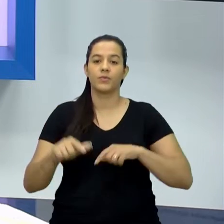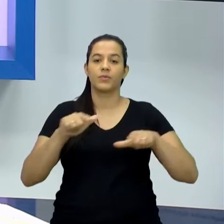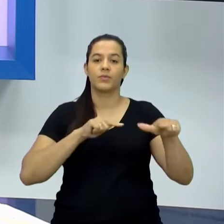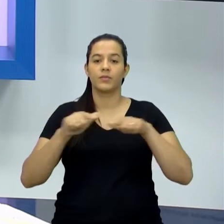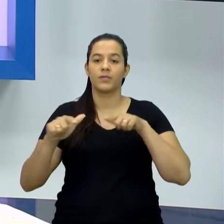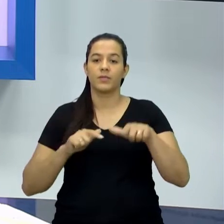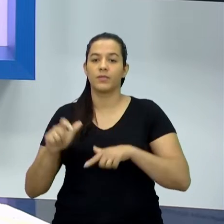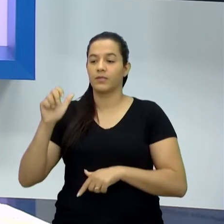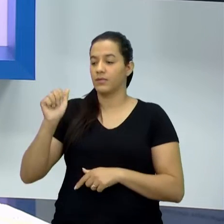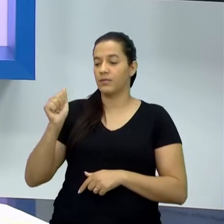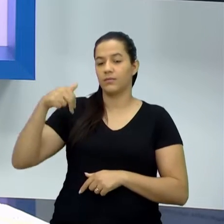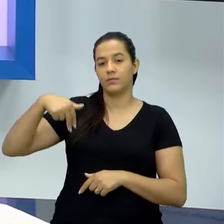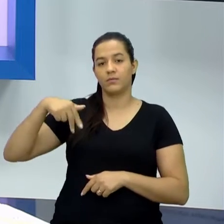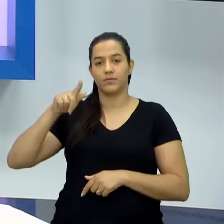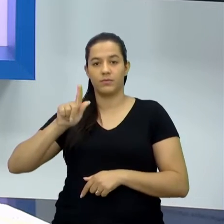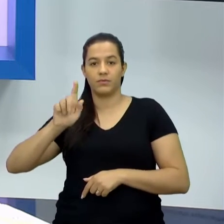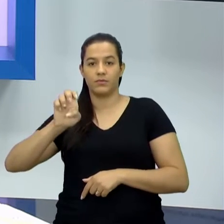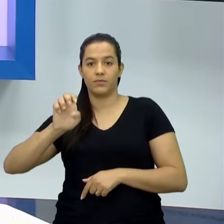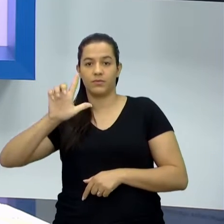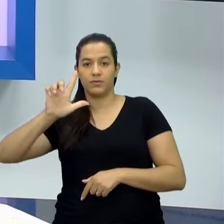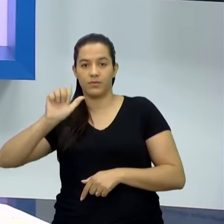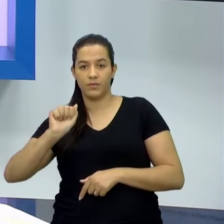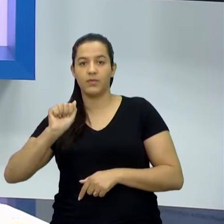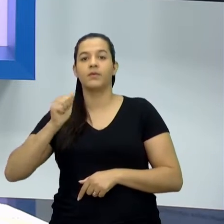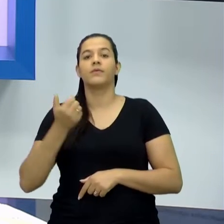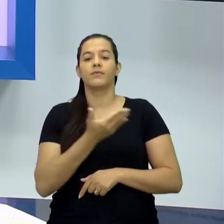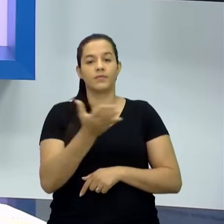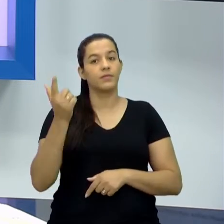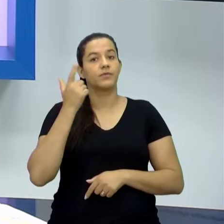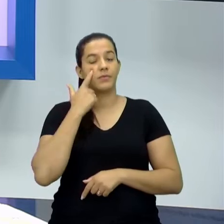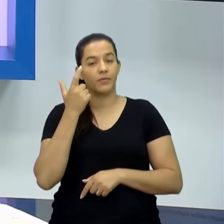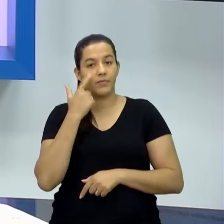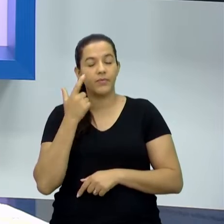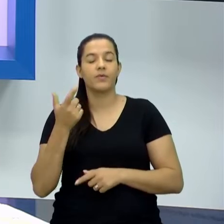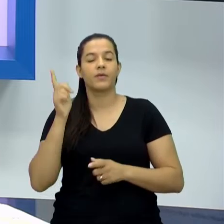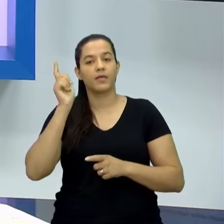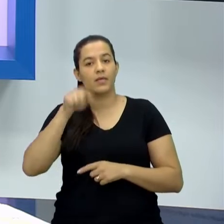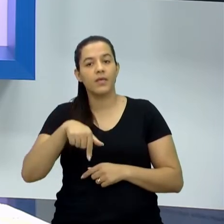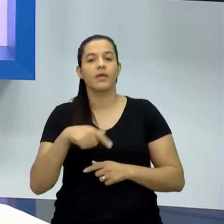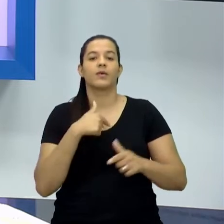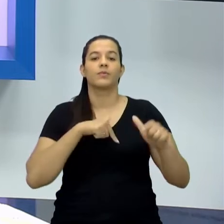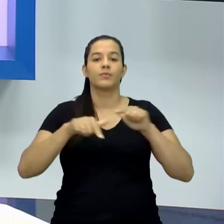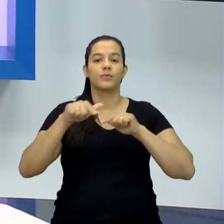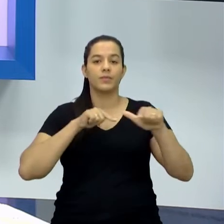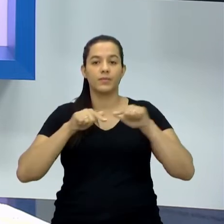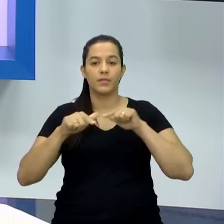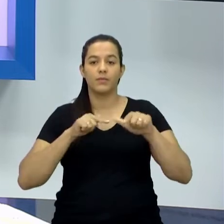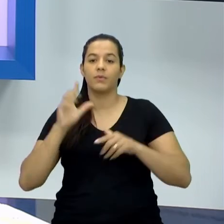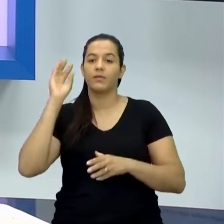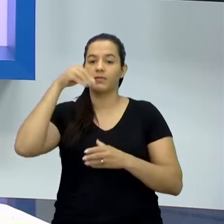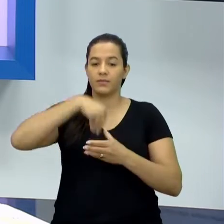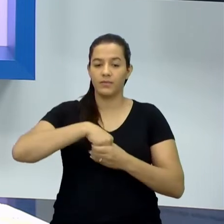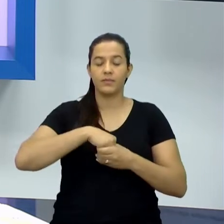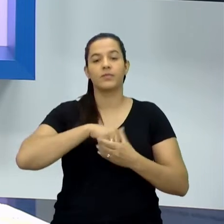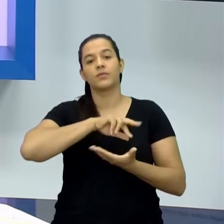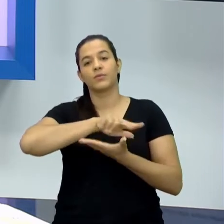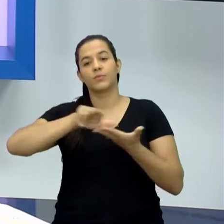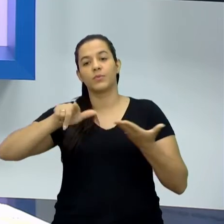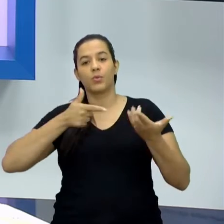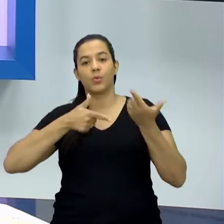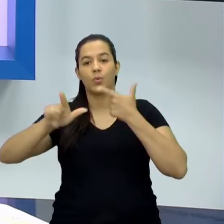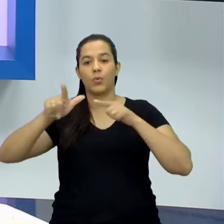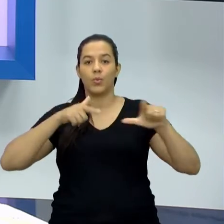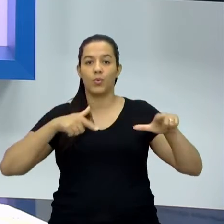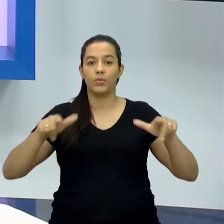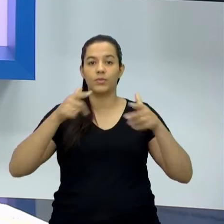professora Ângela, vocês vão ver só o que foi um trabalho, né, feito aqui, levado para outras